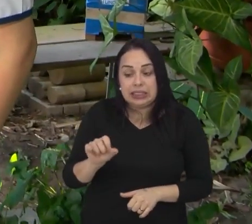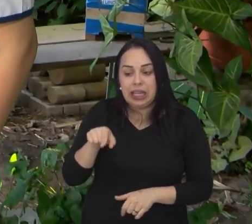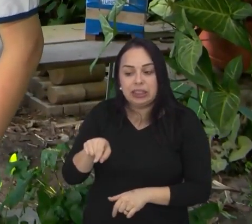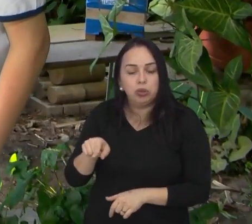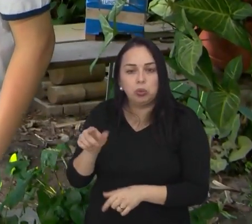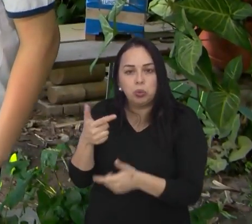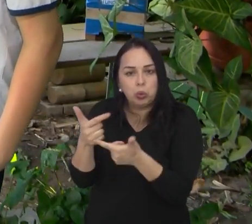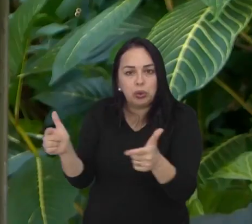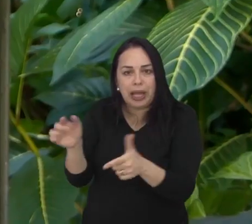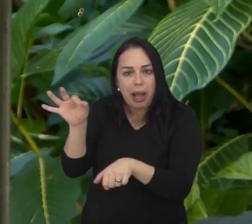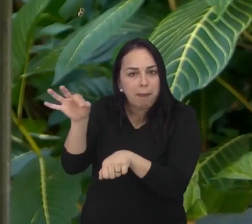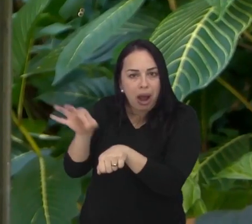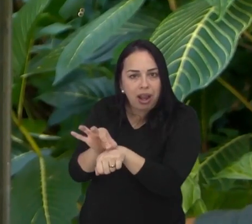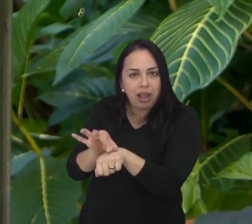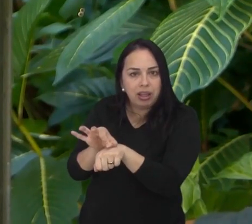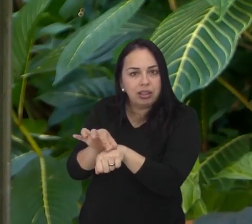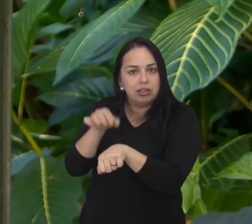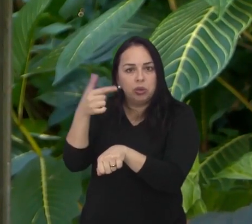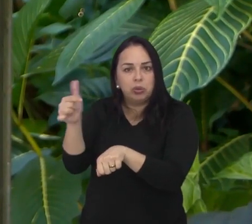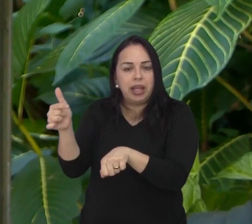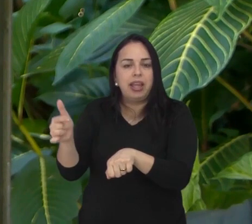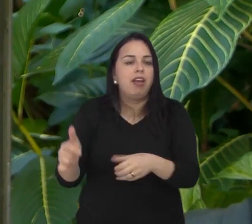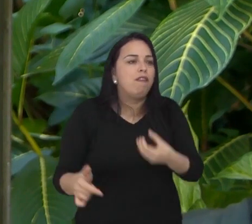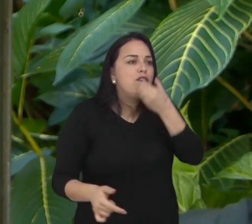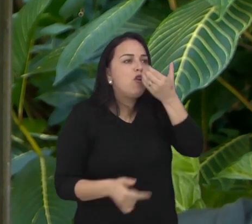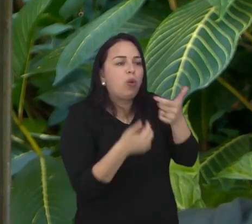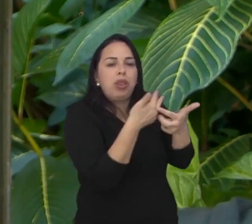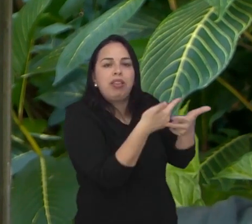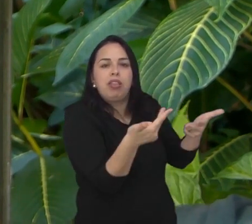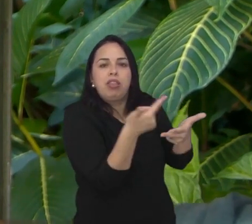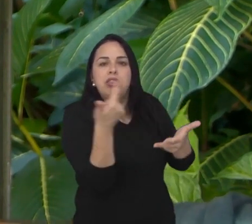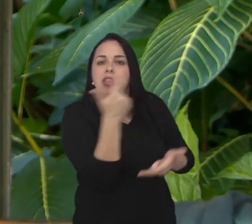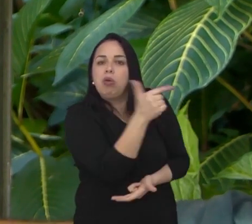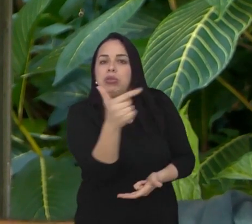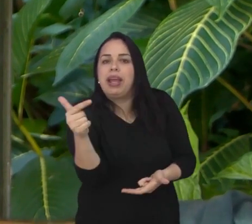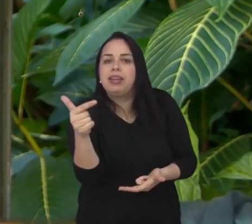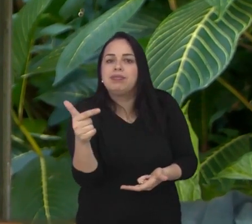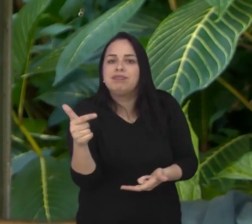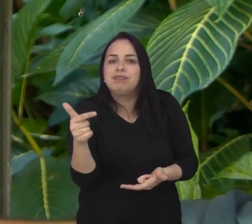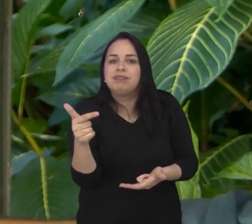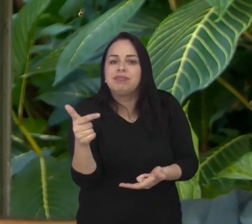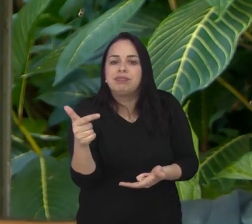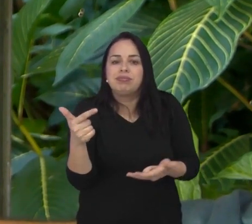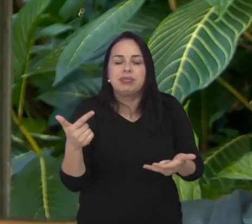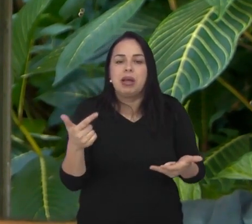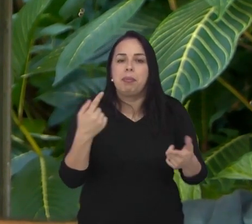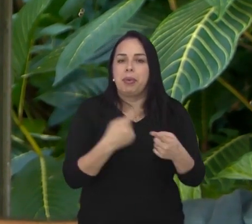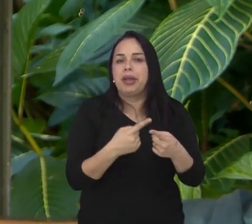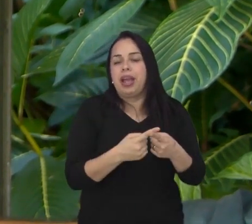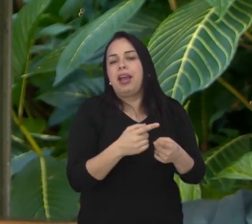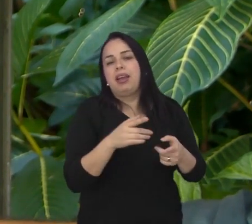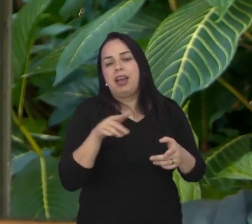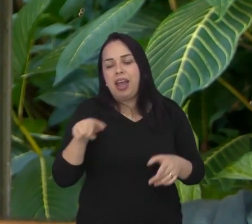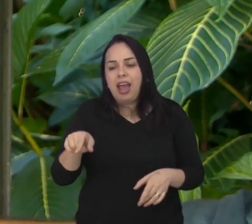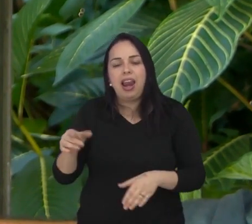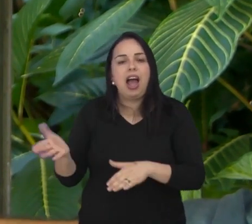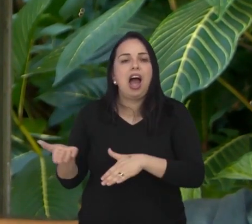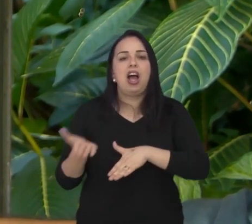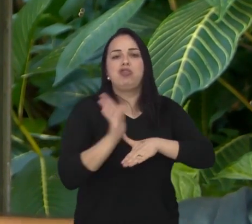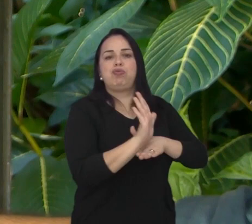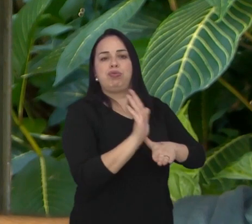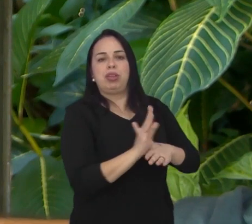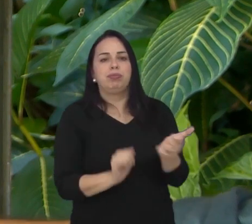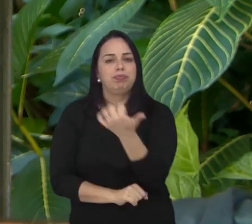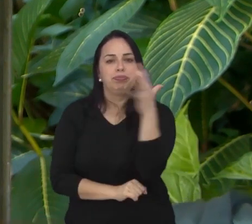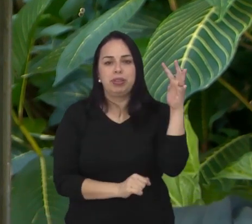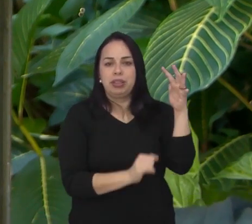a biodiversidade. Sem ela, nós não teríamos comida, nós não teríamos frutos como maçã, banana, laranja, etc., frutos